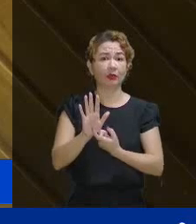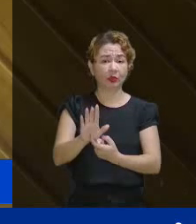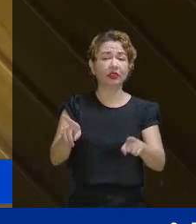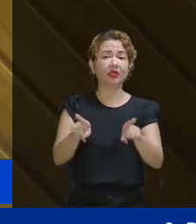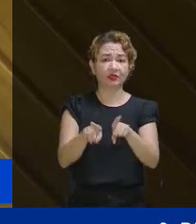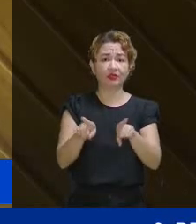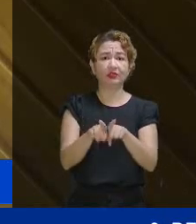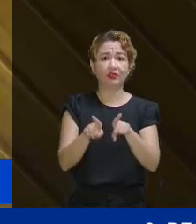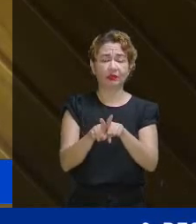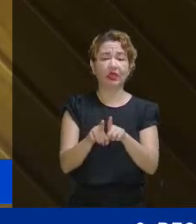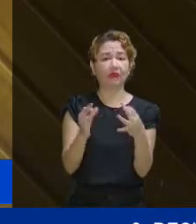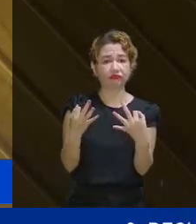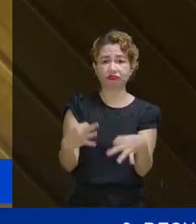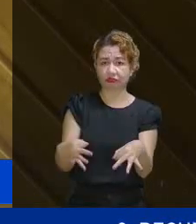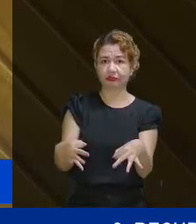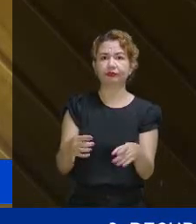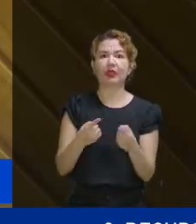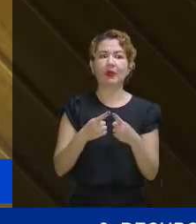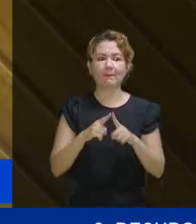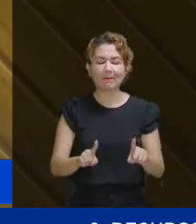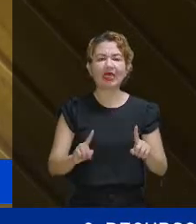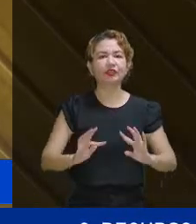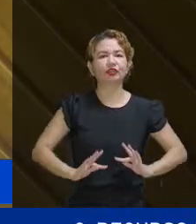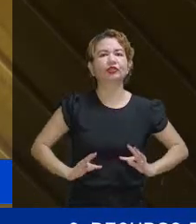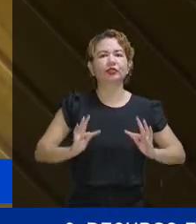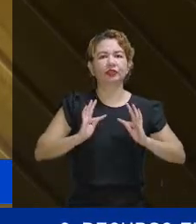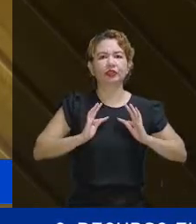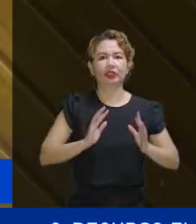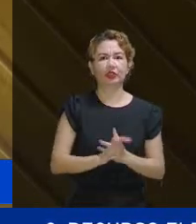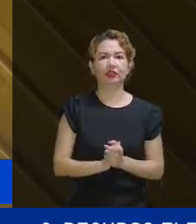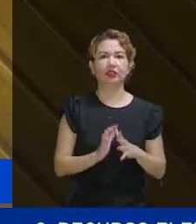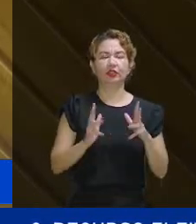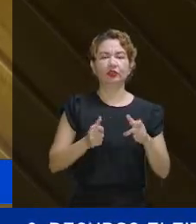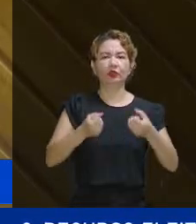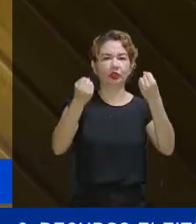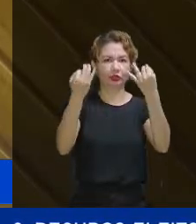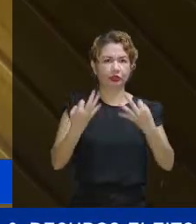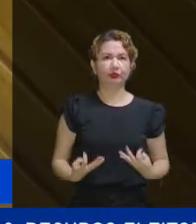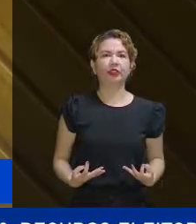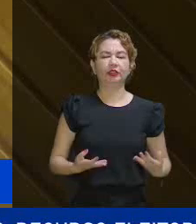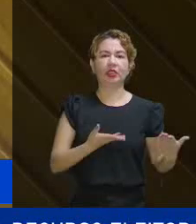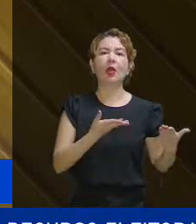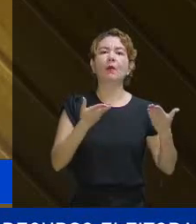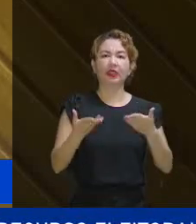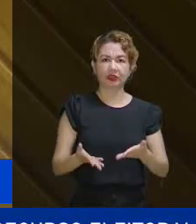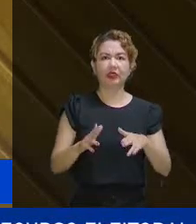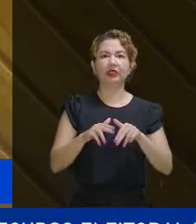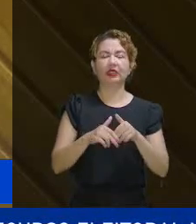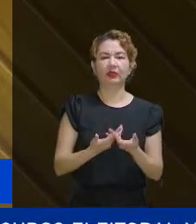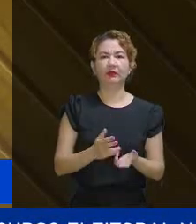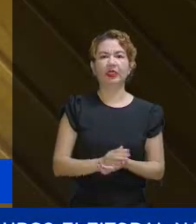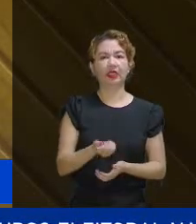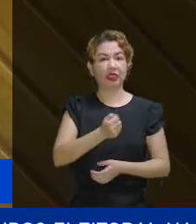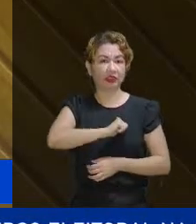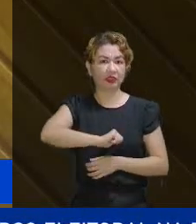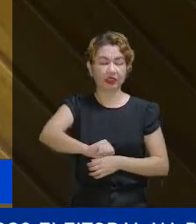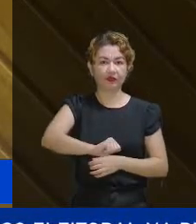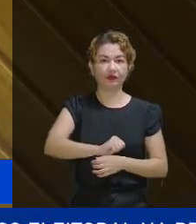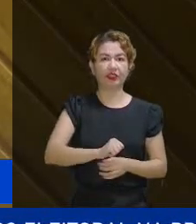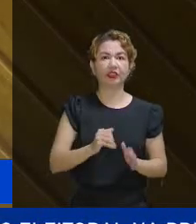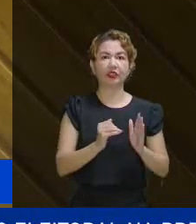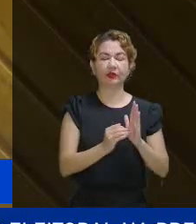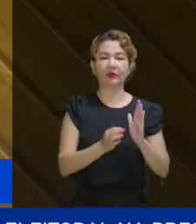que também não foi sanada. Mas o parecer técnico, com todas as justificativas apresentadas pela defesa, o